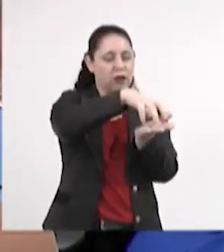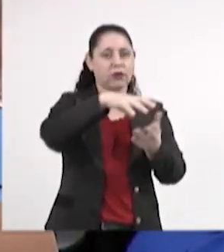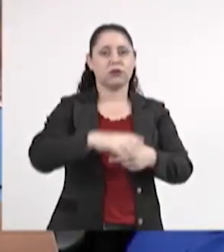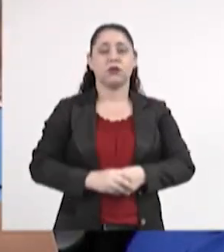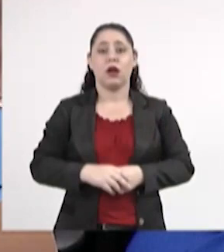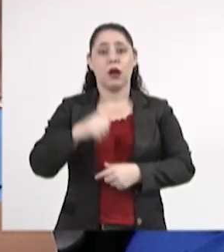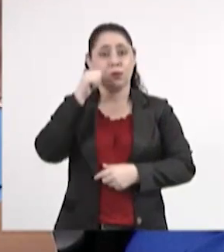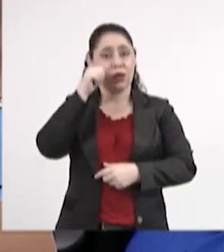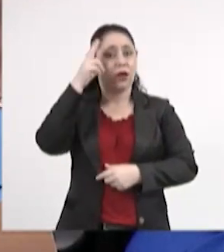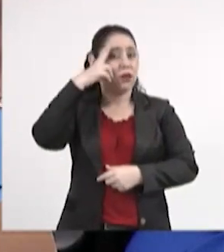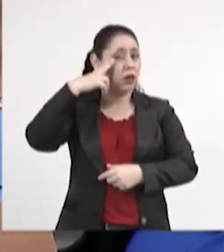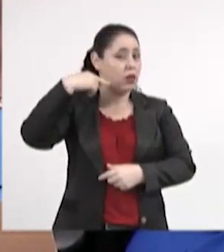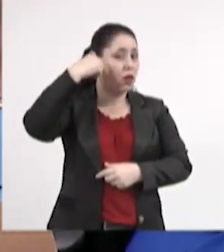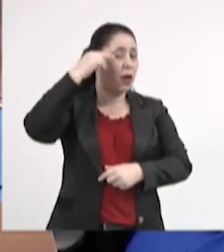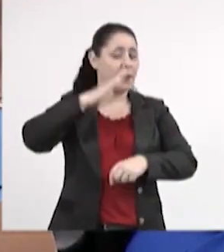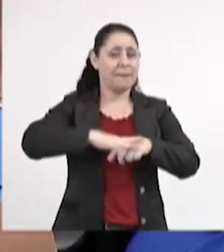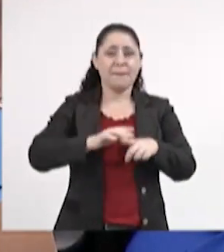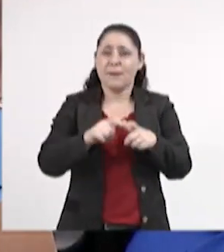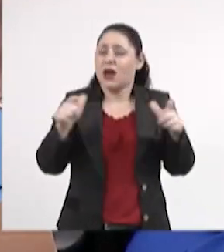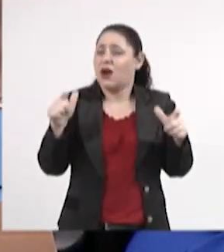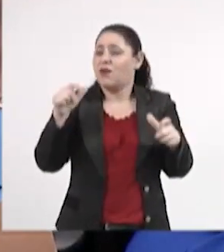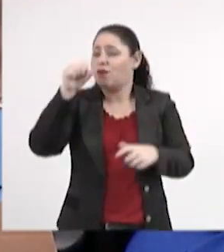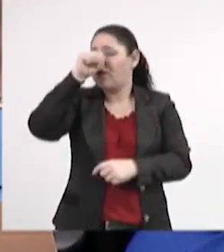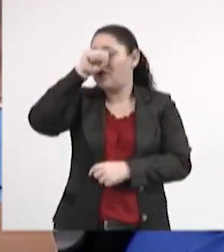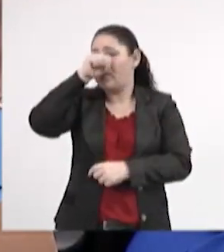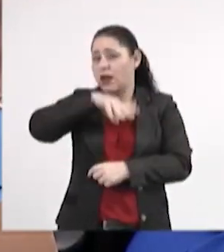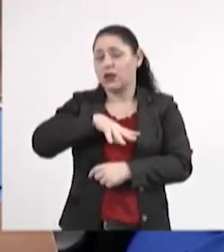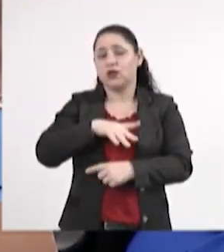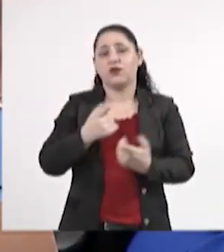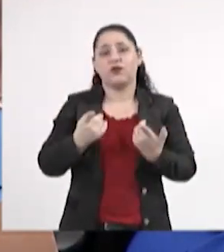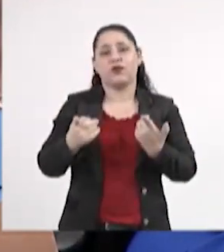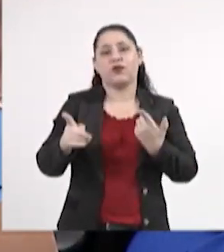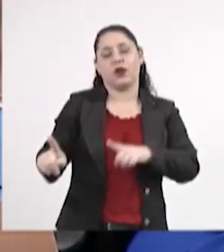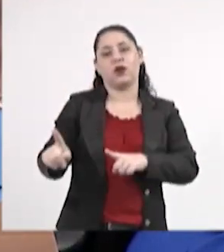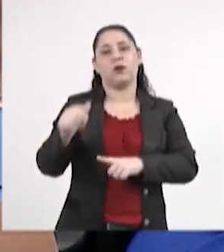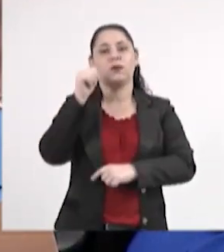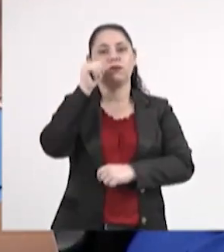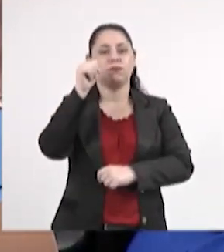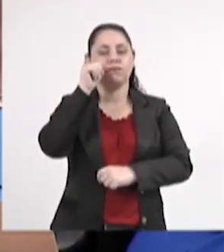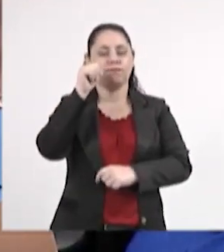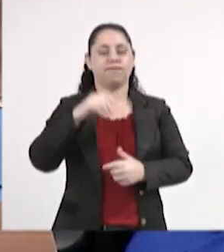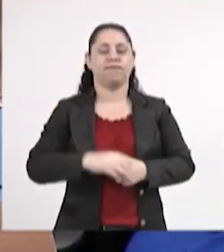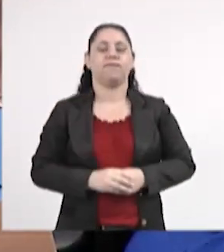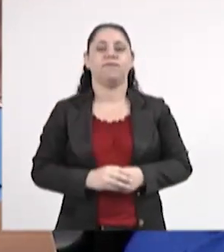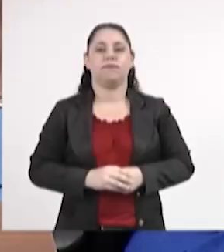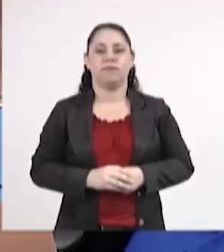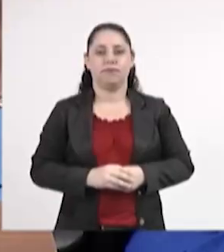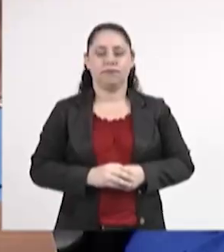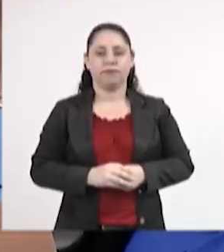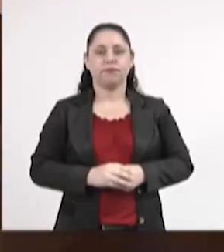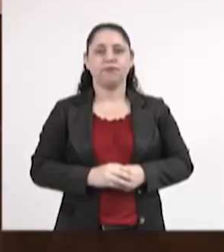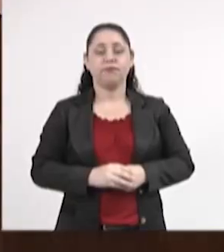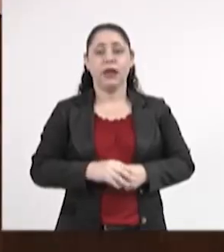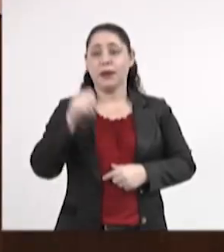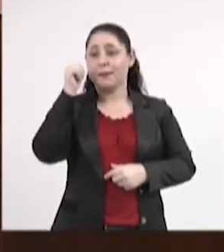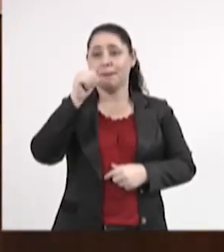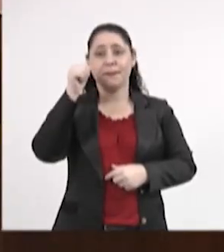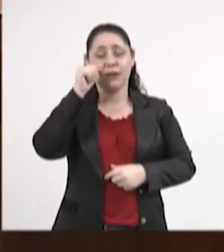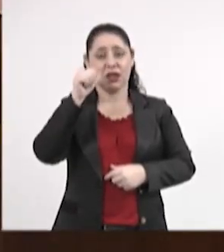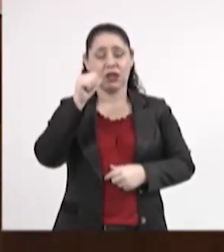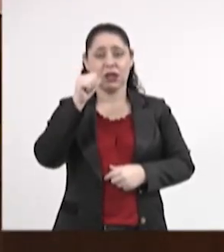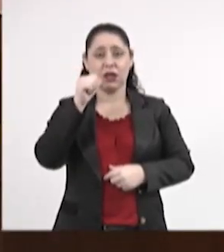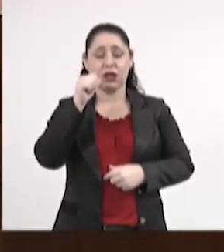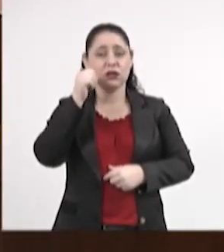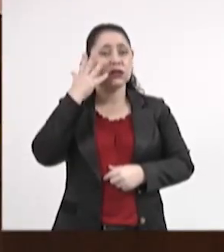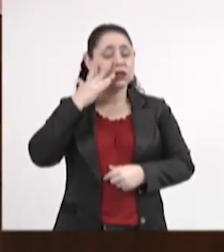as mulheres negras, que são as maiores vítimas da violência contra as mulheres, né? As